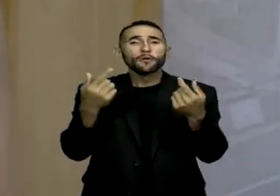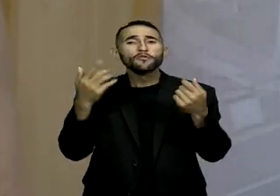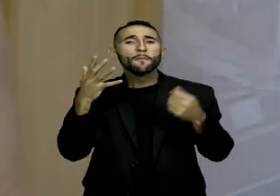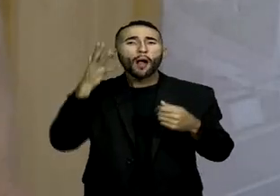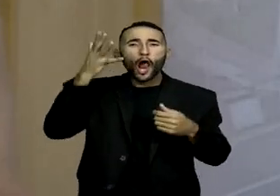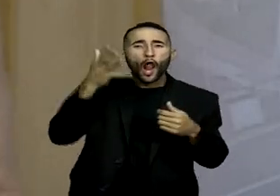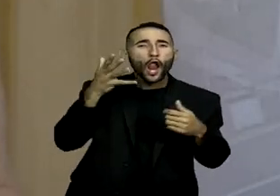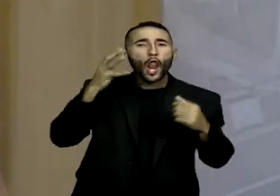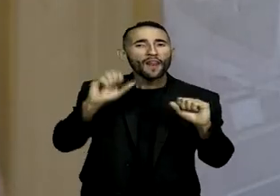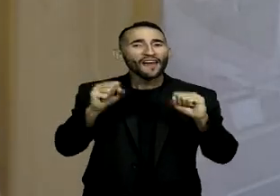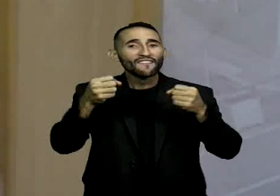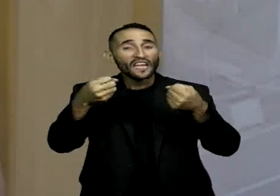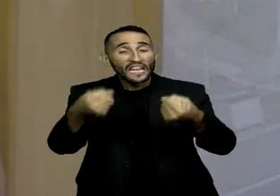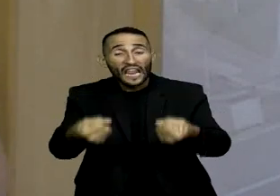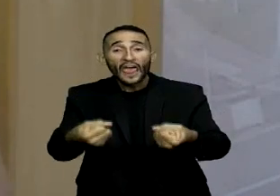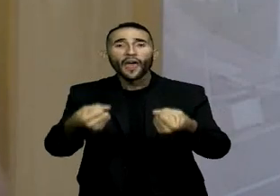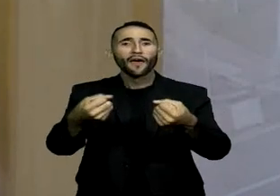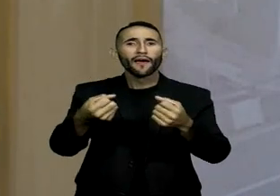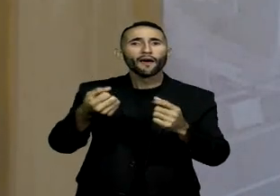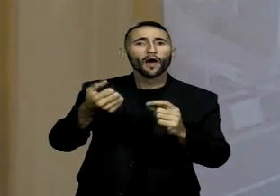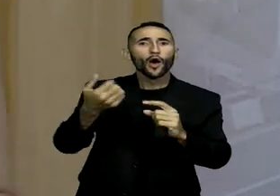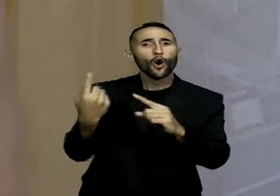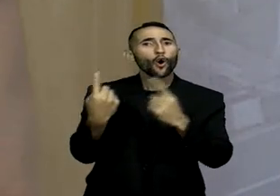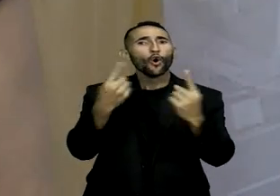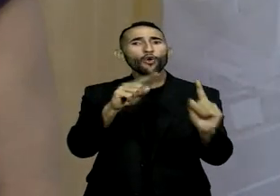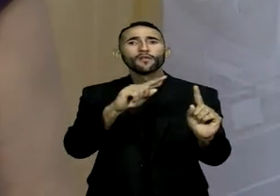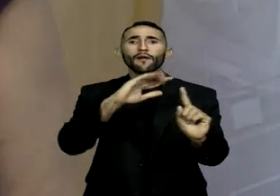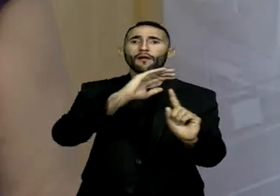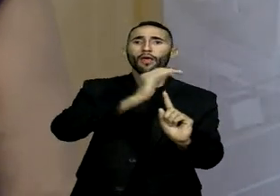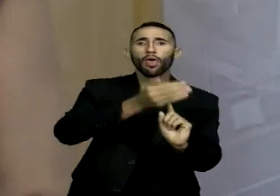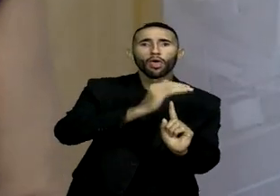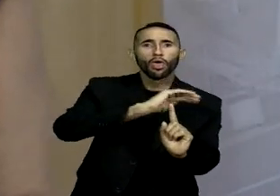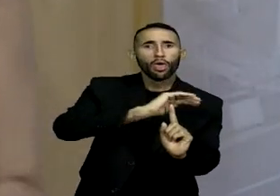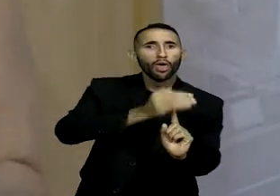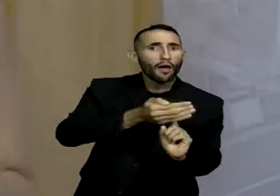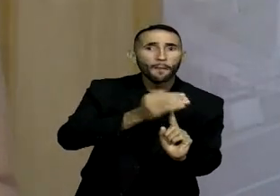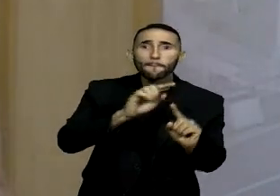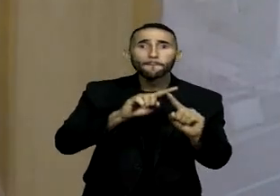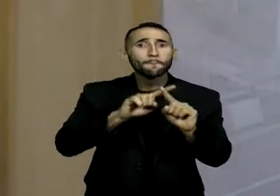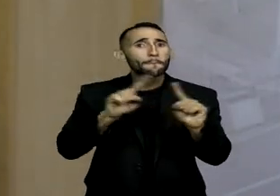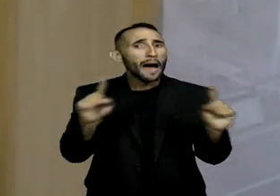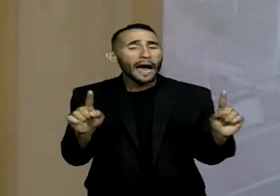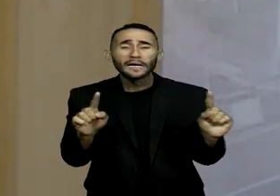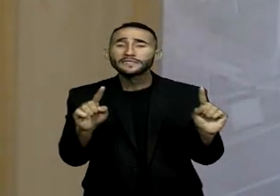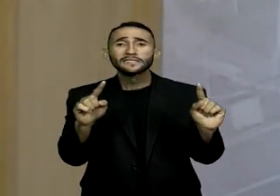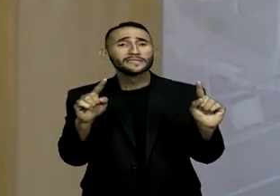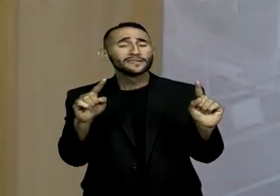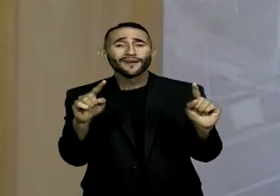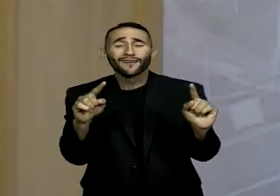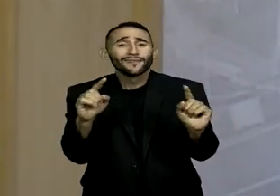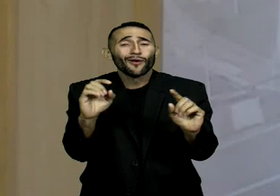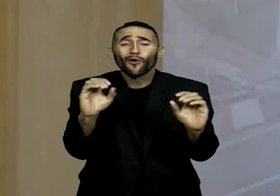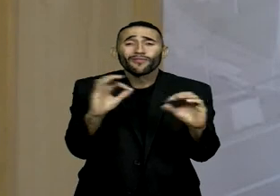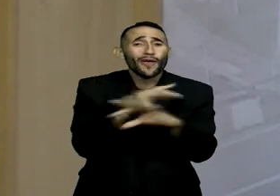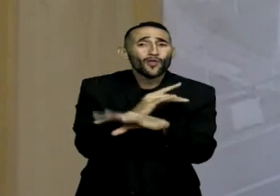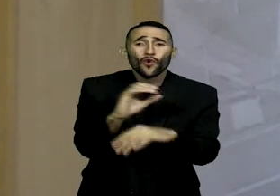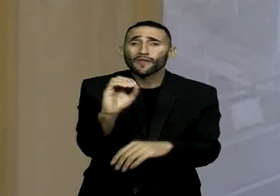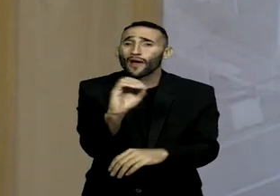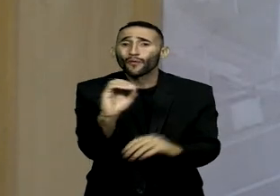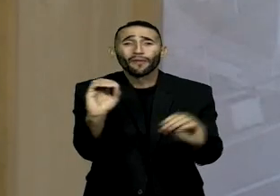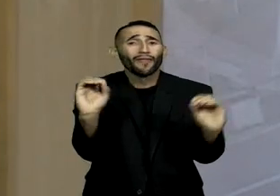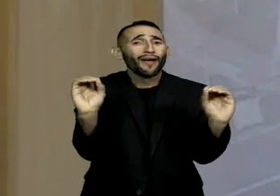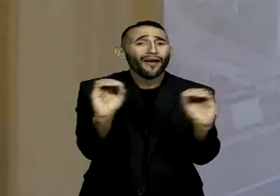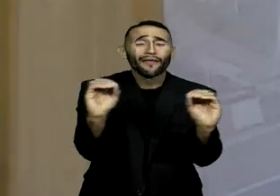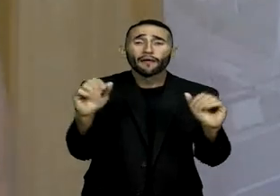maio. E a gente não vê uma mobilização na cidade nesse sentido, faz parte do nosso calendário oficial. E a gente